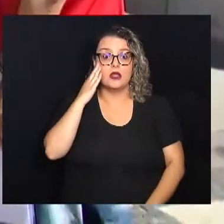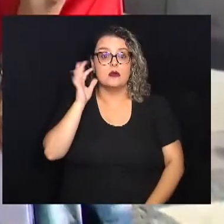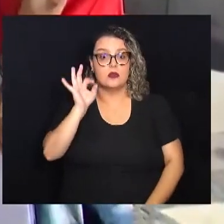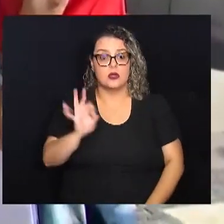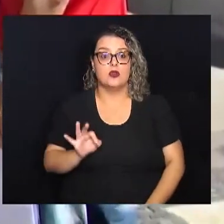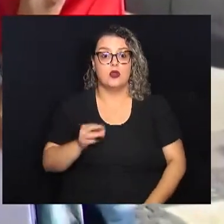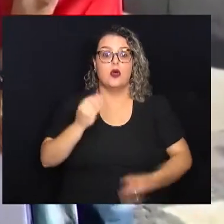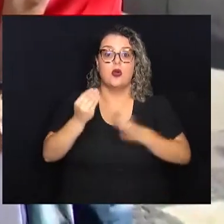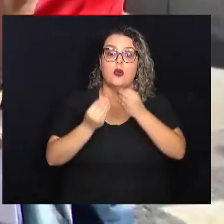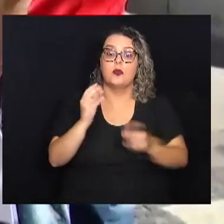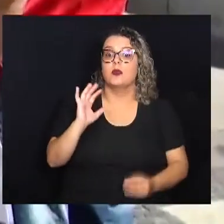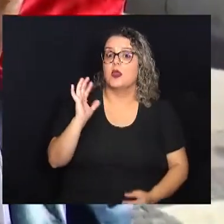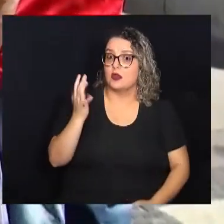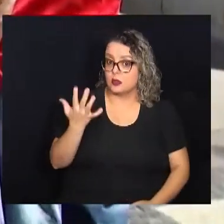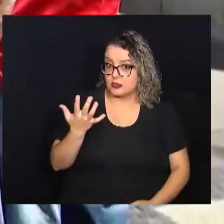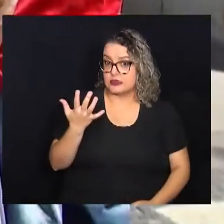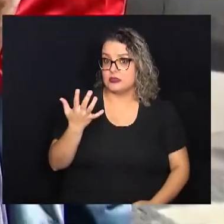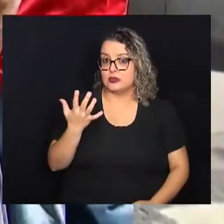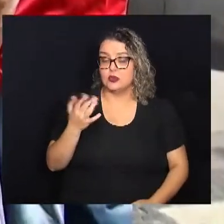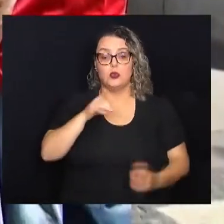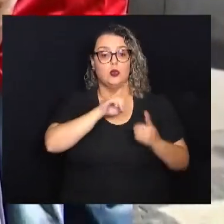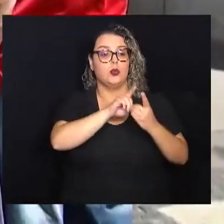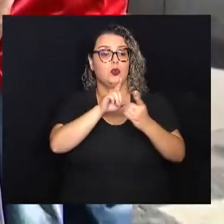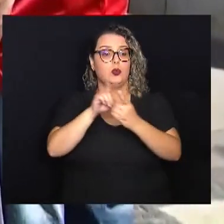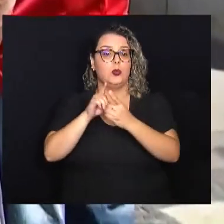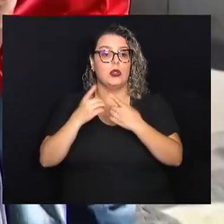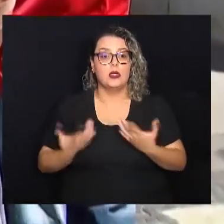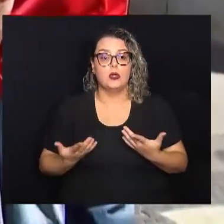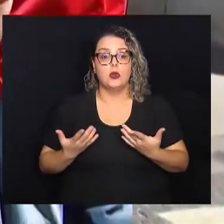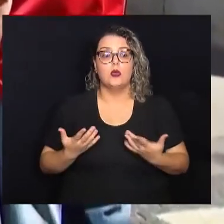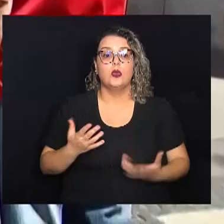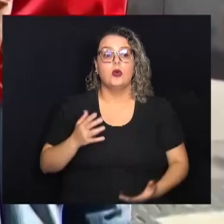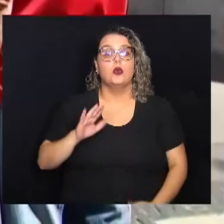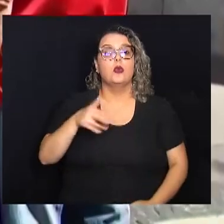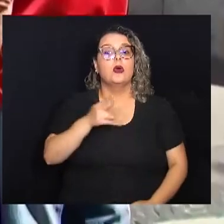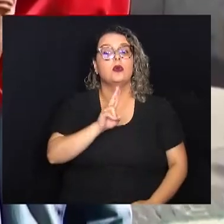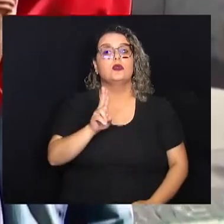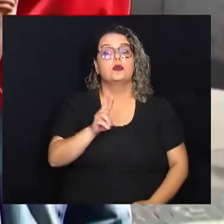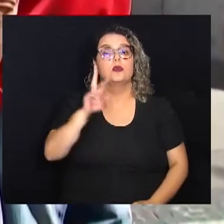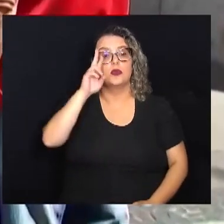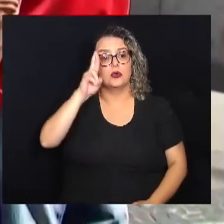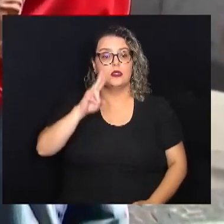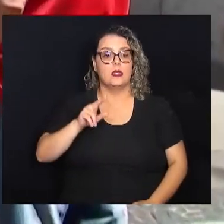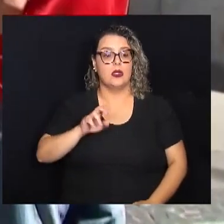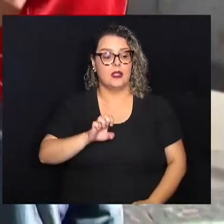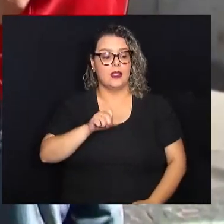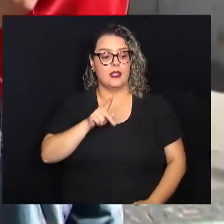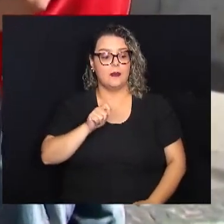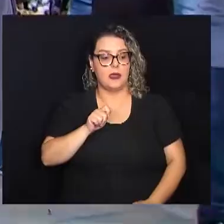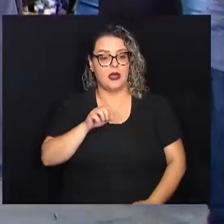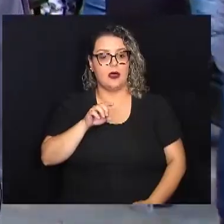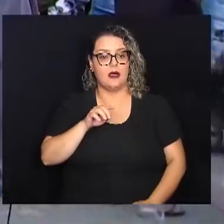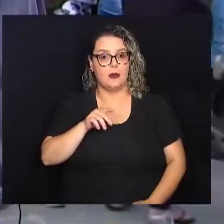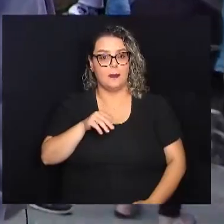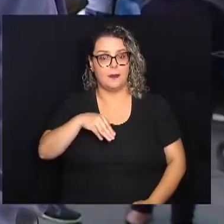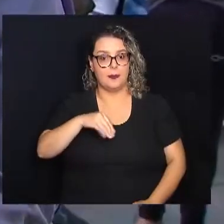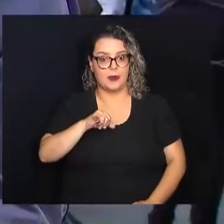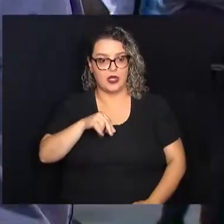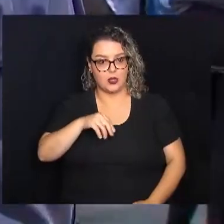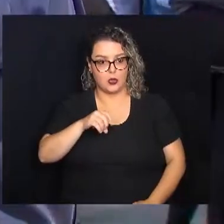como tem sido, né? O atendimento. Qual é o nome do senhor? Meu nome é Epaminondas, de Souza Santos Soares. Boa tarde, o senhor é aqui